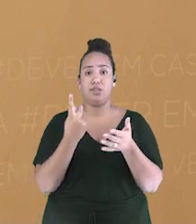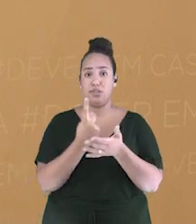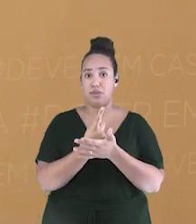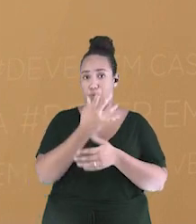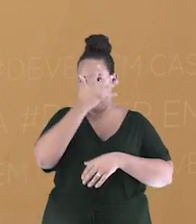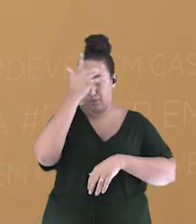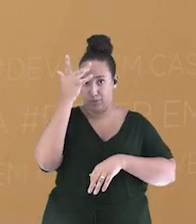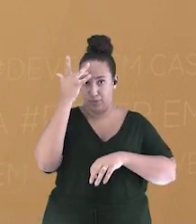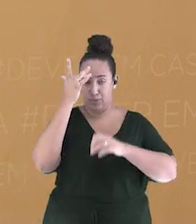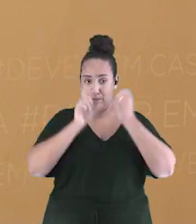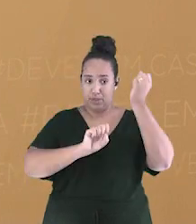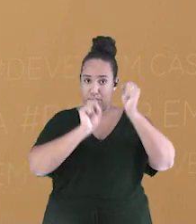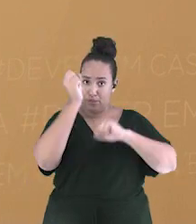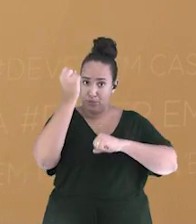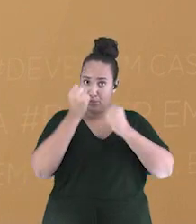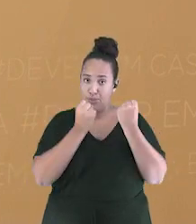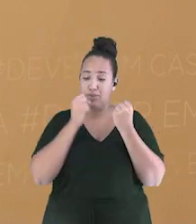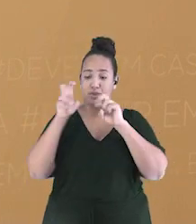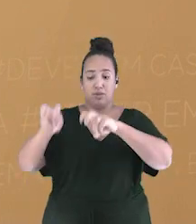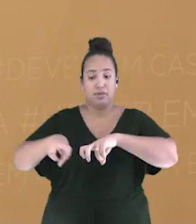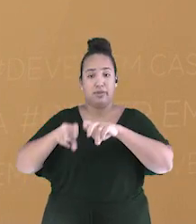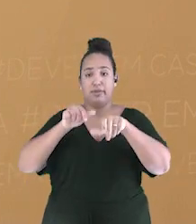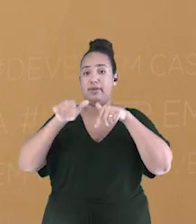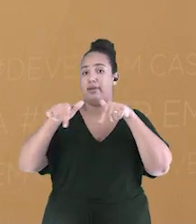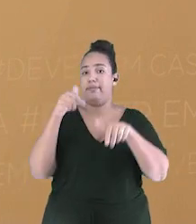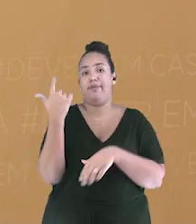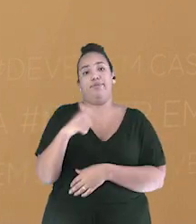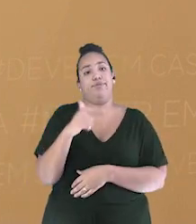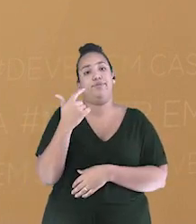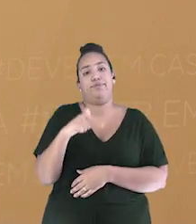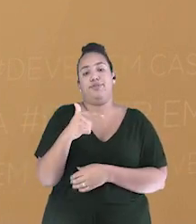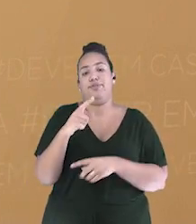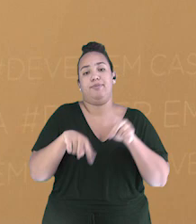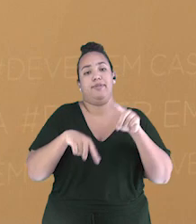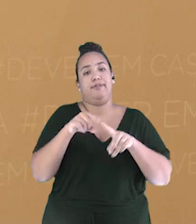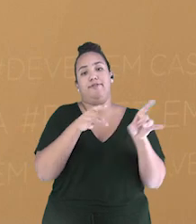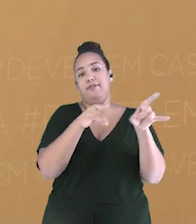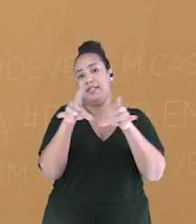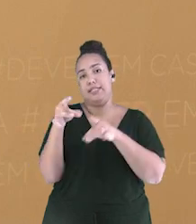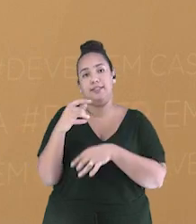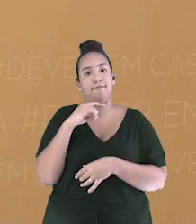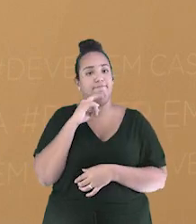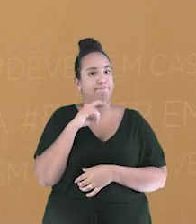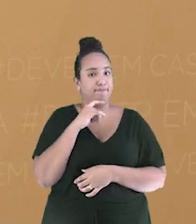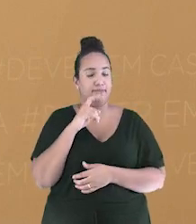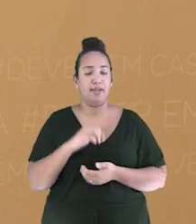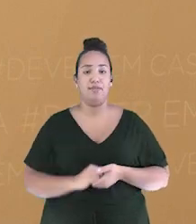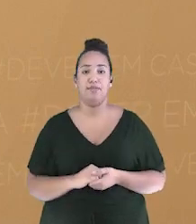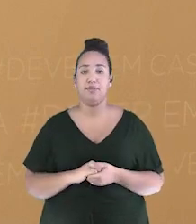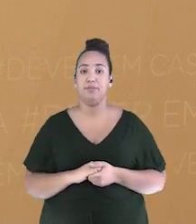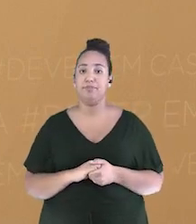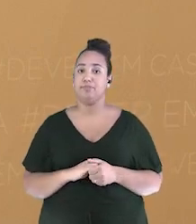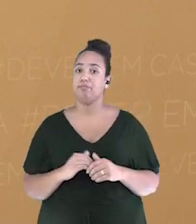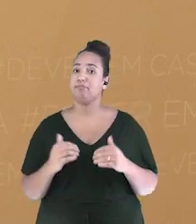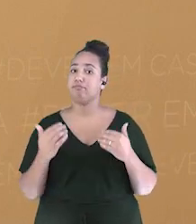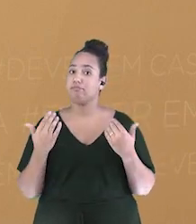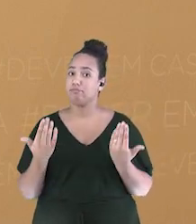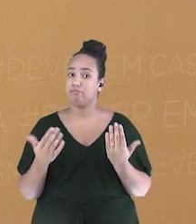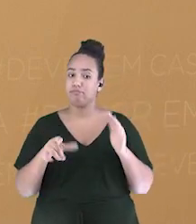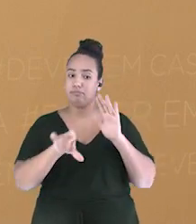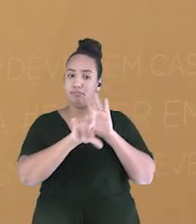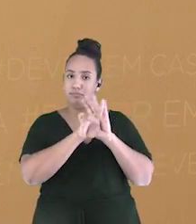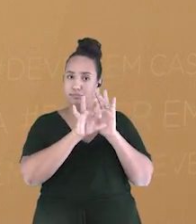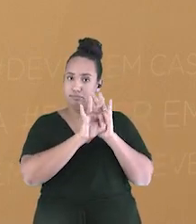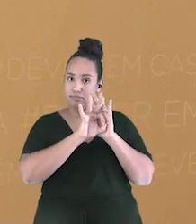agricultores e pequenos produtores sem trabalho e sem mercado para os seus produtos. Então, após a abolição